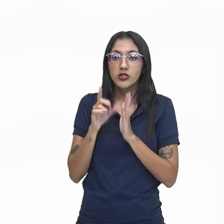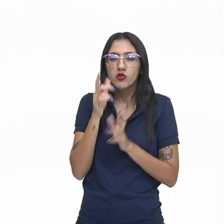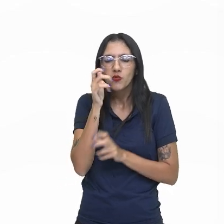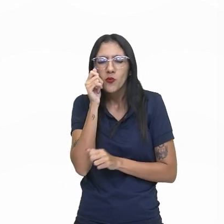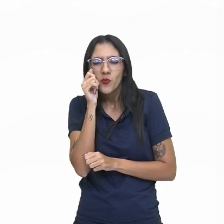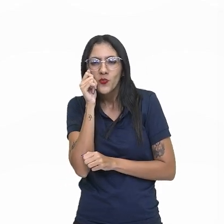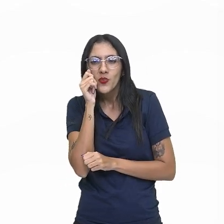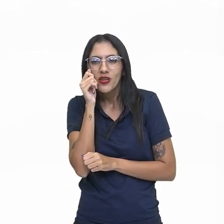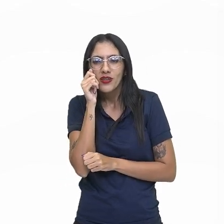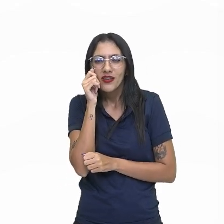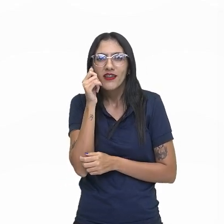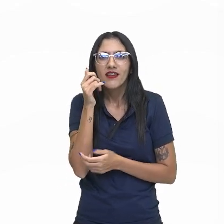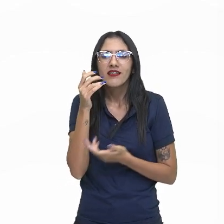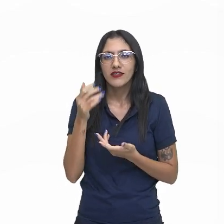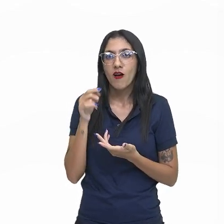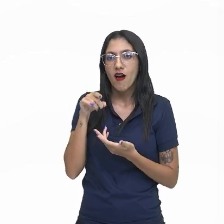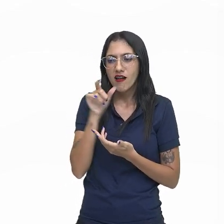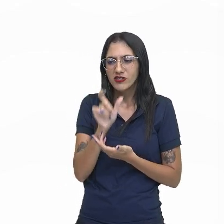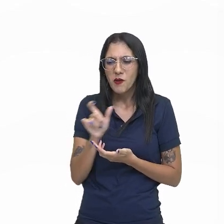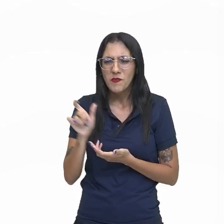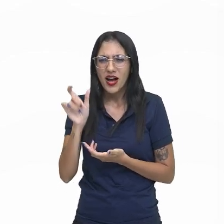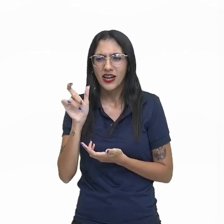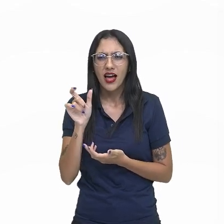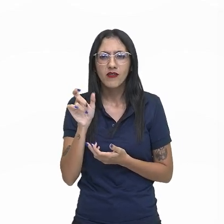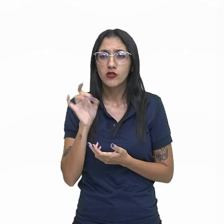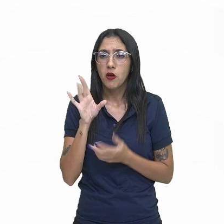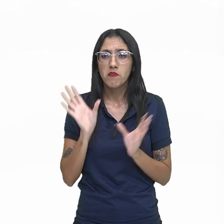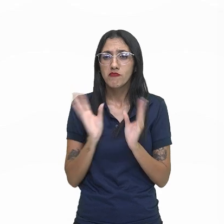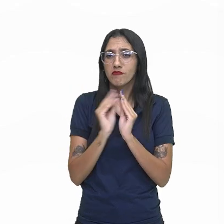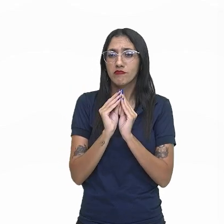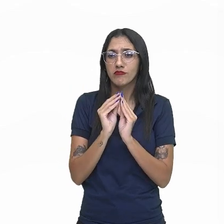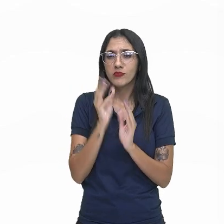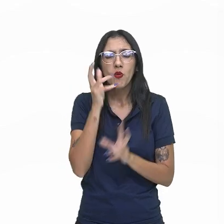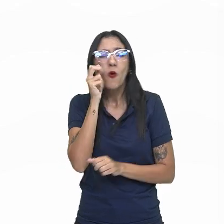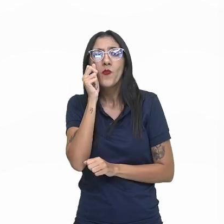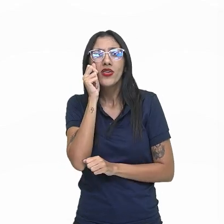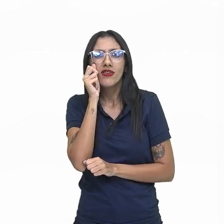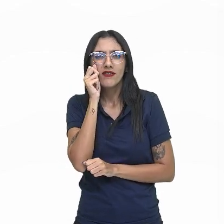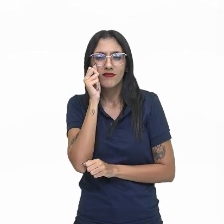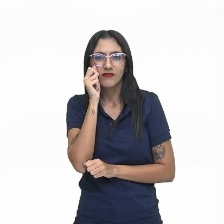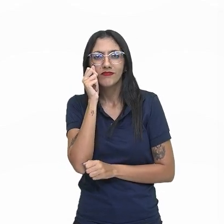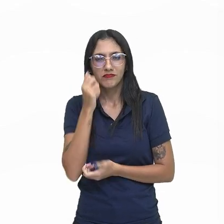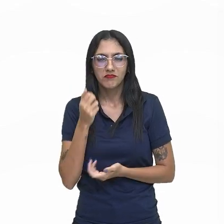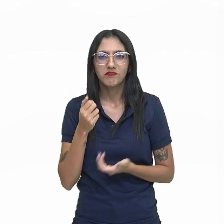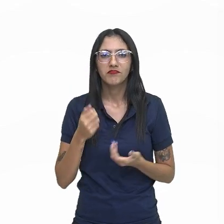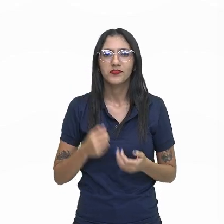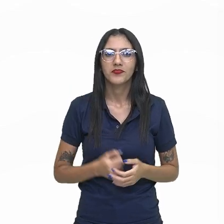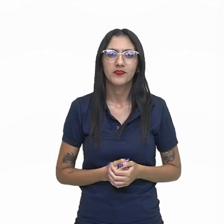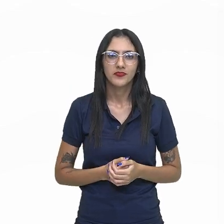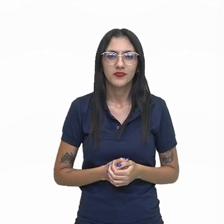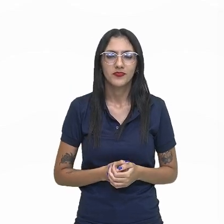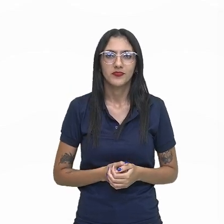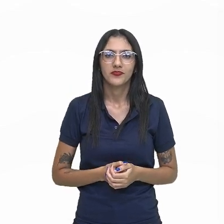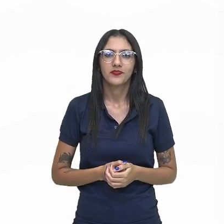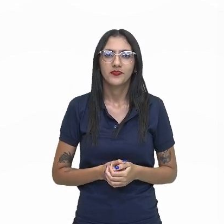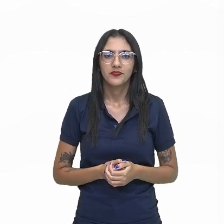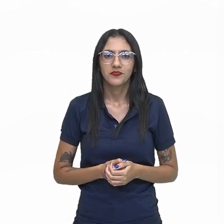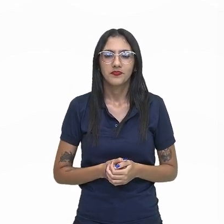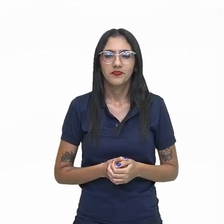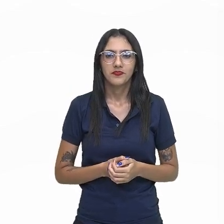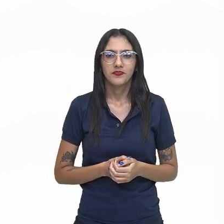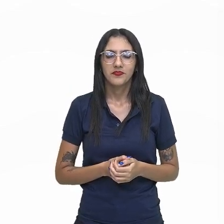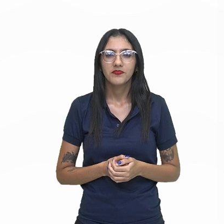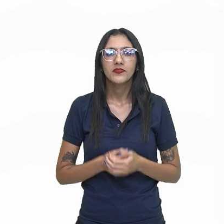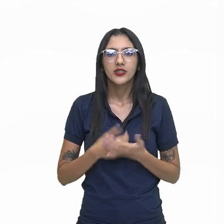uma expressão tão longa para dizer dormir, né? Antes de dormir, mas não. Antes